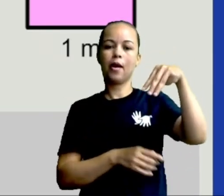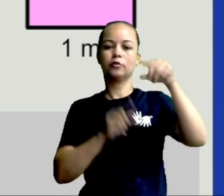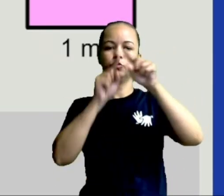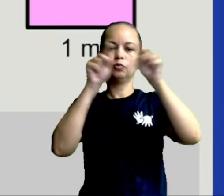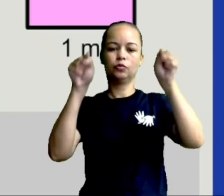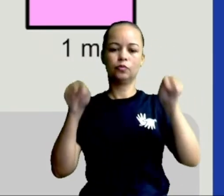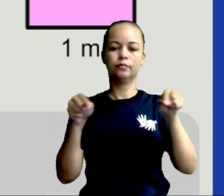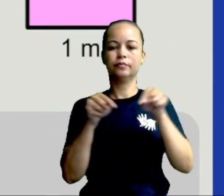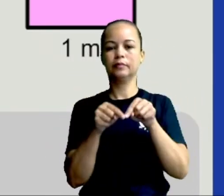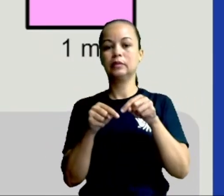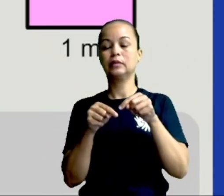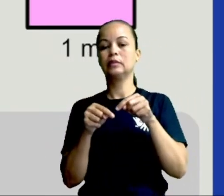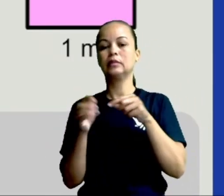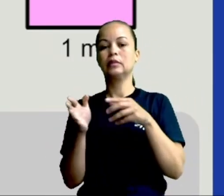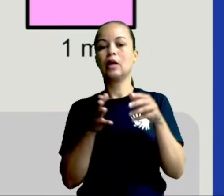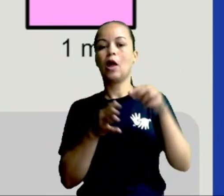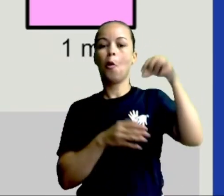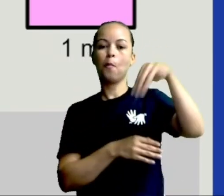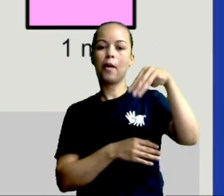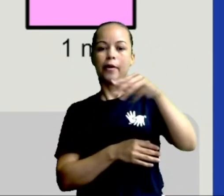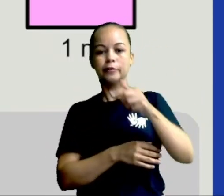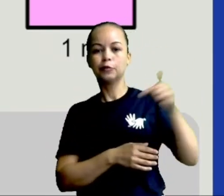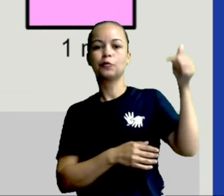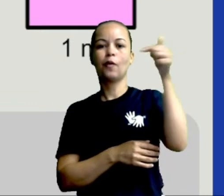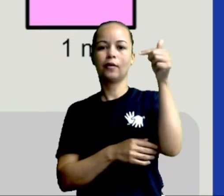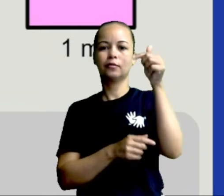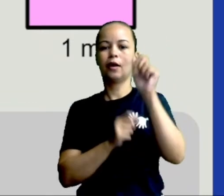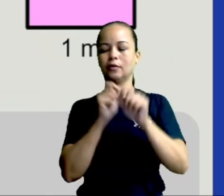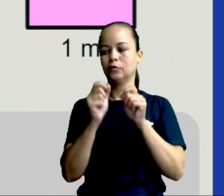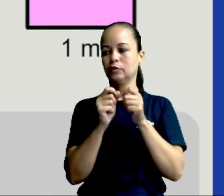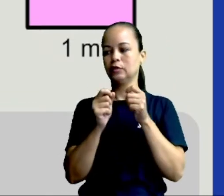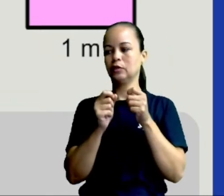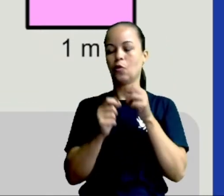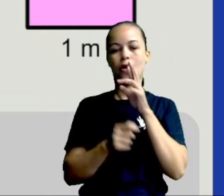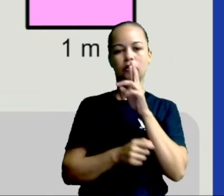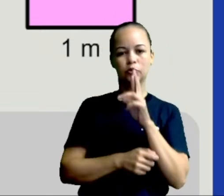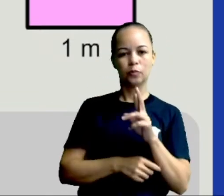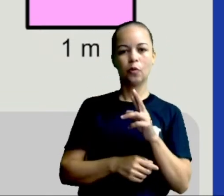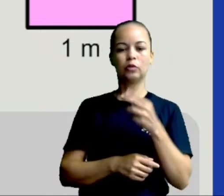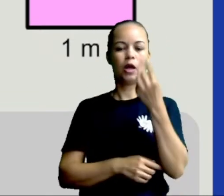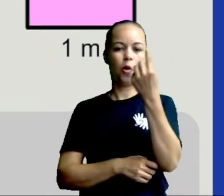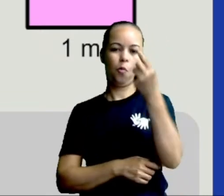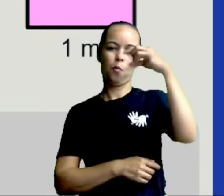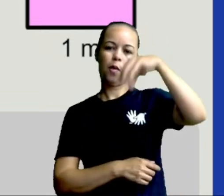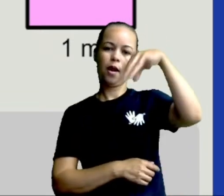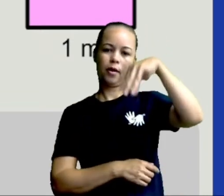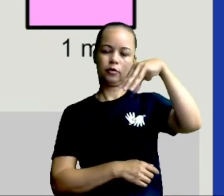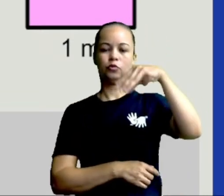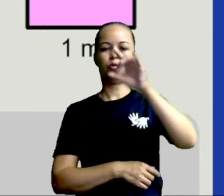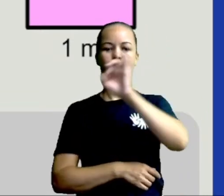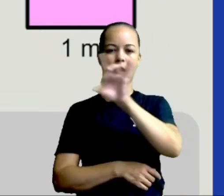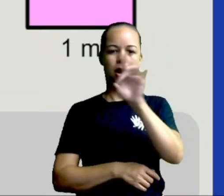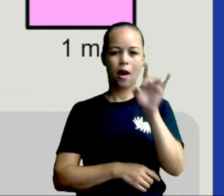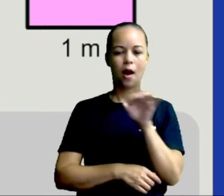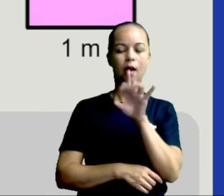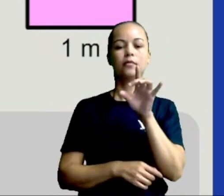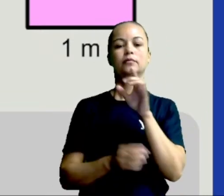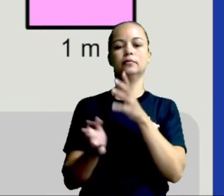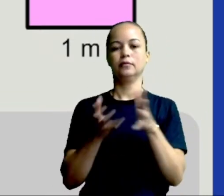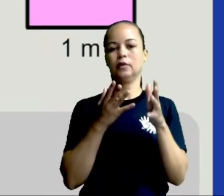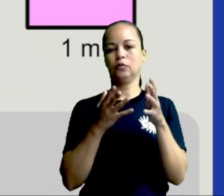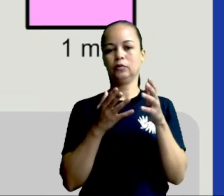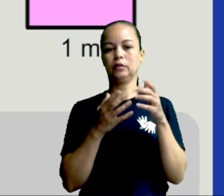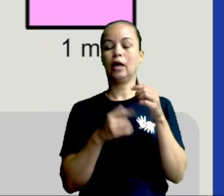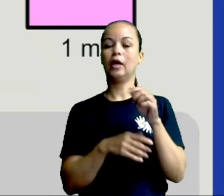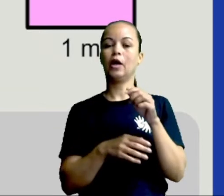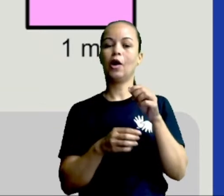que corresponde à área de um quadrado que possui os lados medindo 1 metro cada um. Então, essa unidade advém do metro